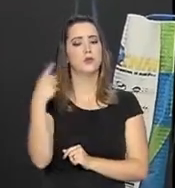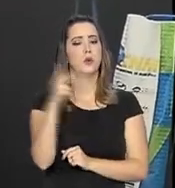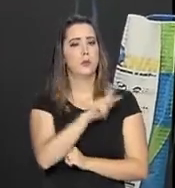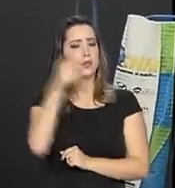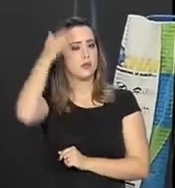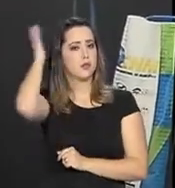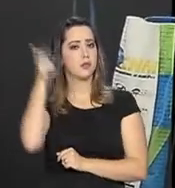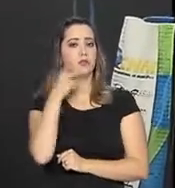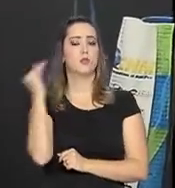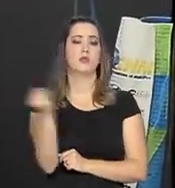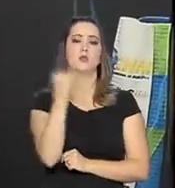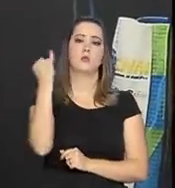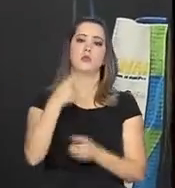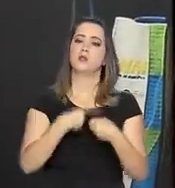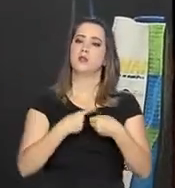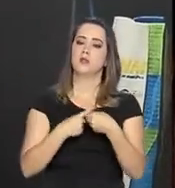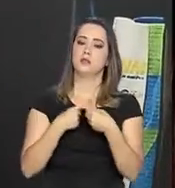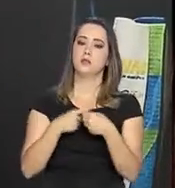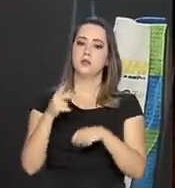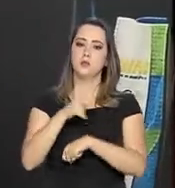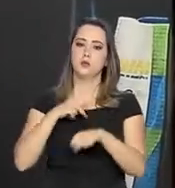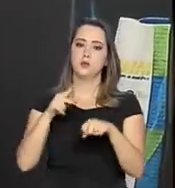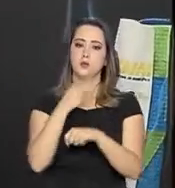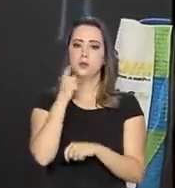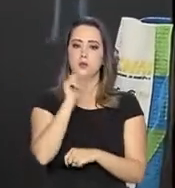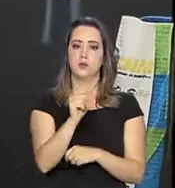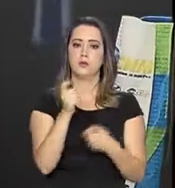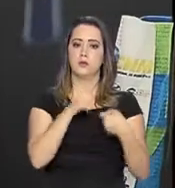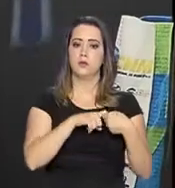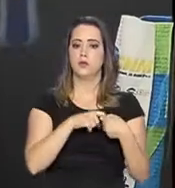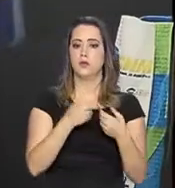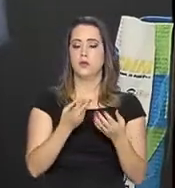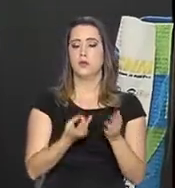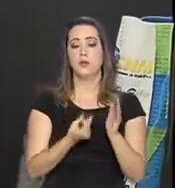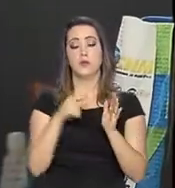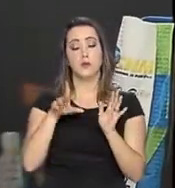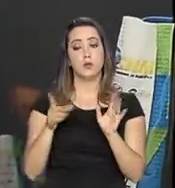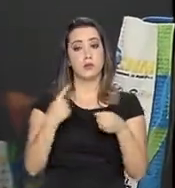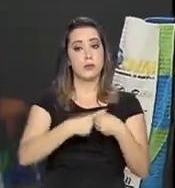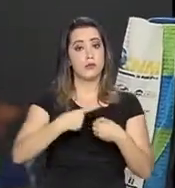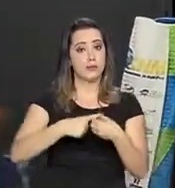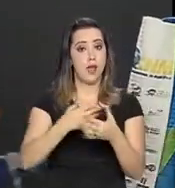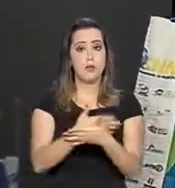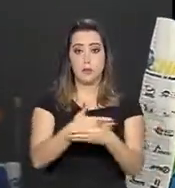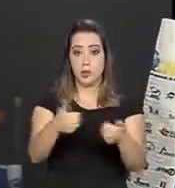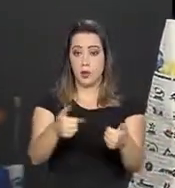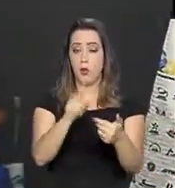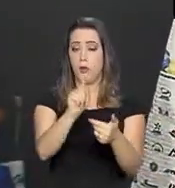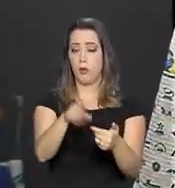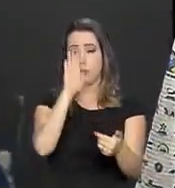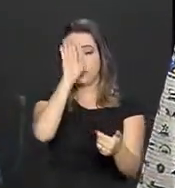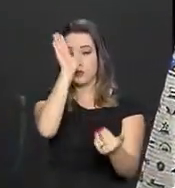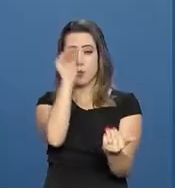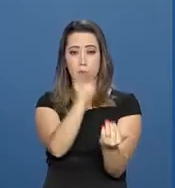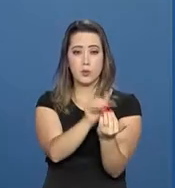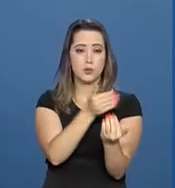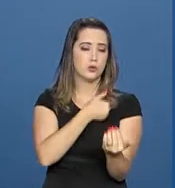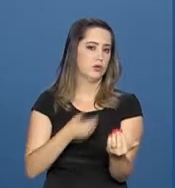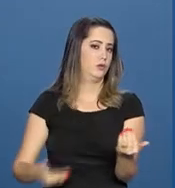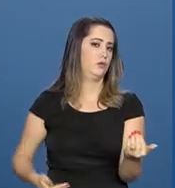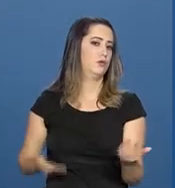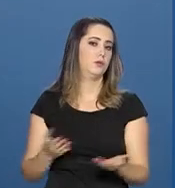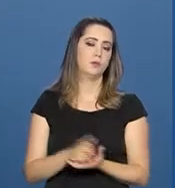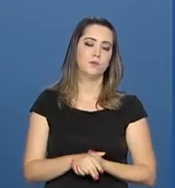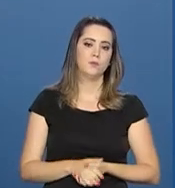dos municípios para o país. Ele disse que recuperar esses entes federativos é prioridade para o governo. Nós